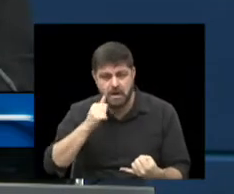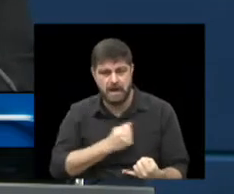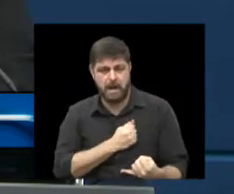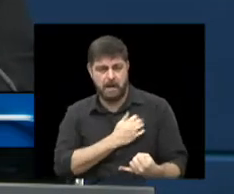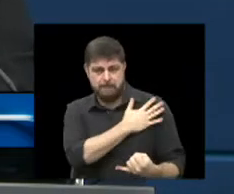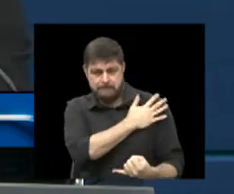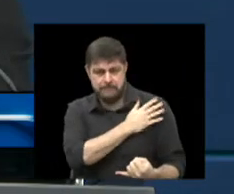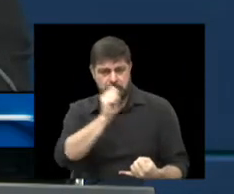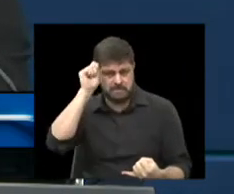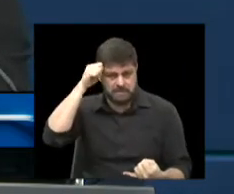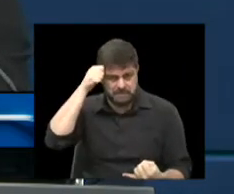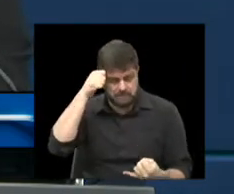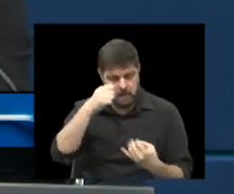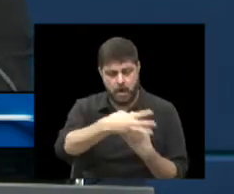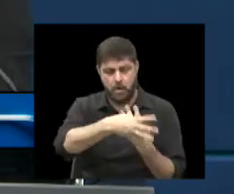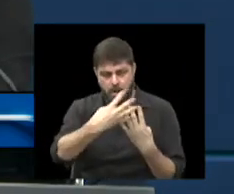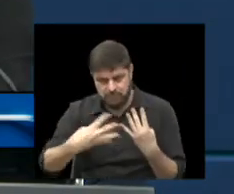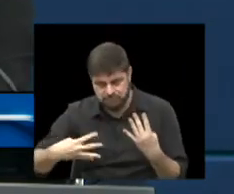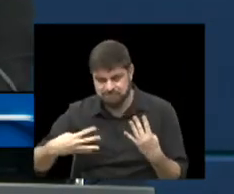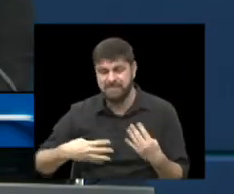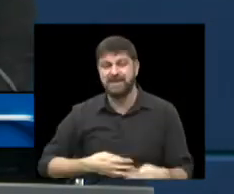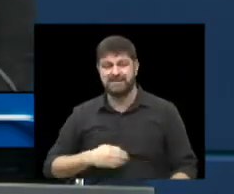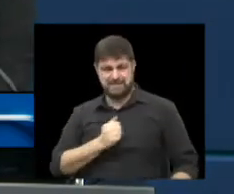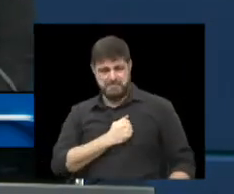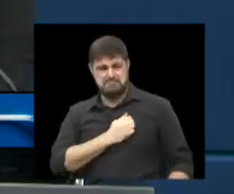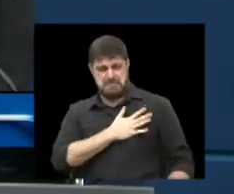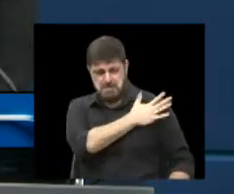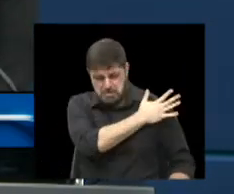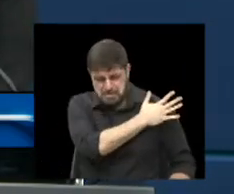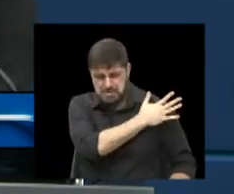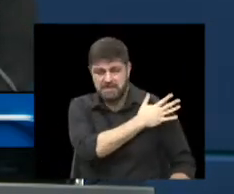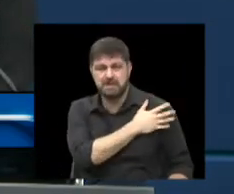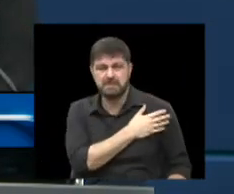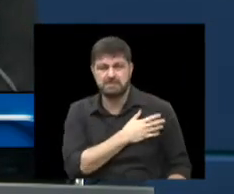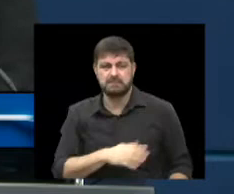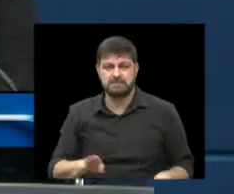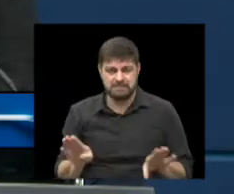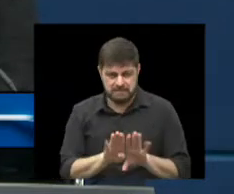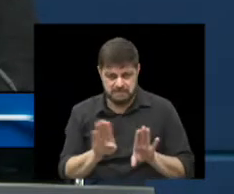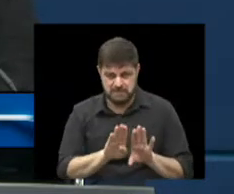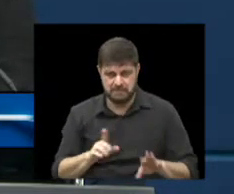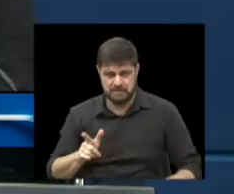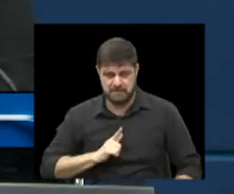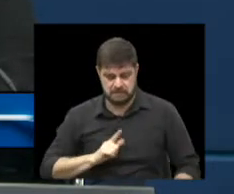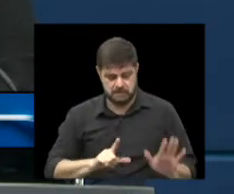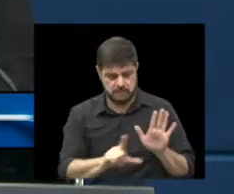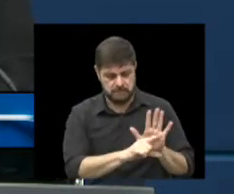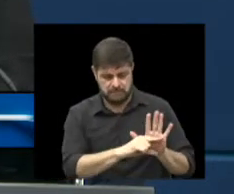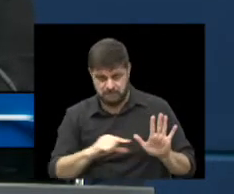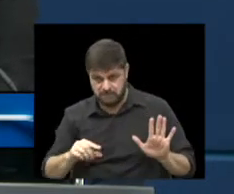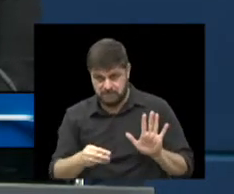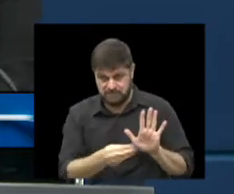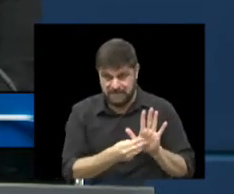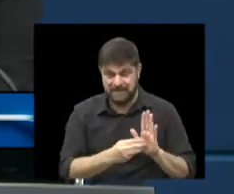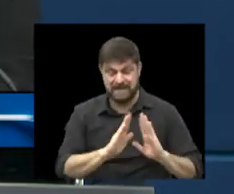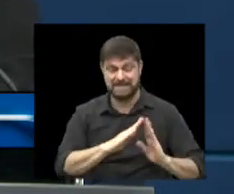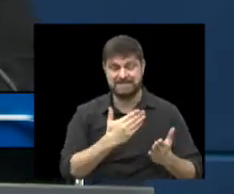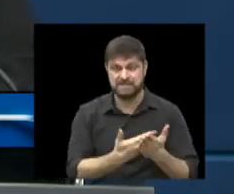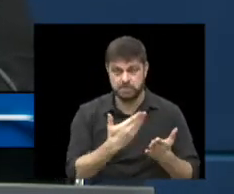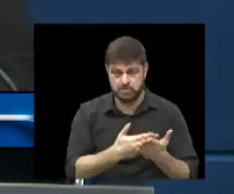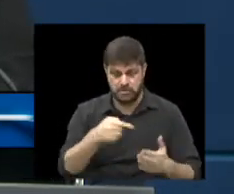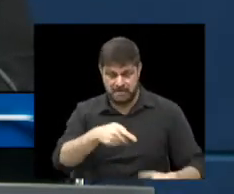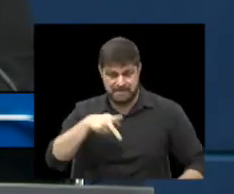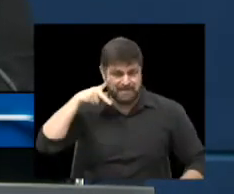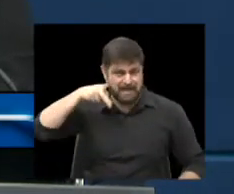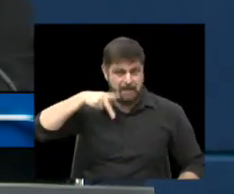e a violência LGBTfóbica, que esteja previsto, inclusive, dentro das escolas, dentro do processo da